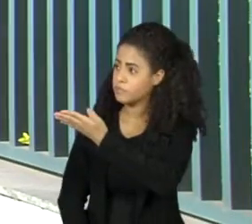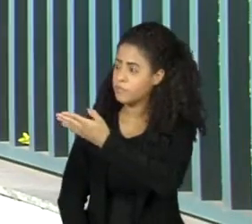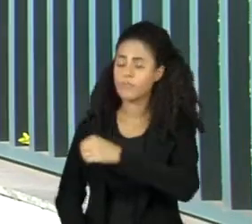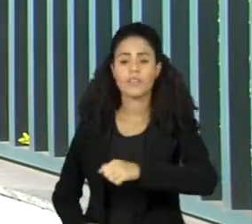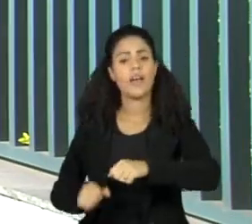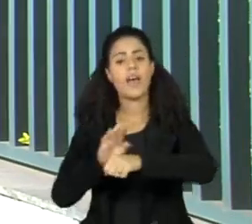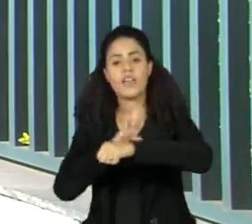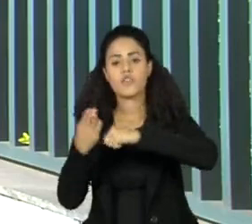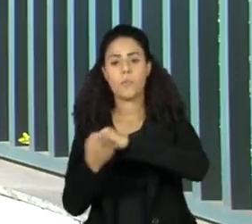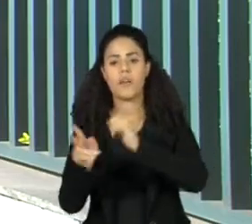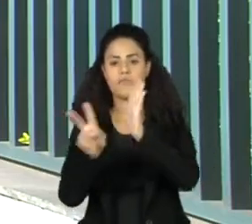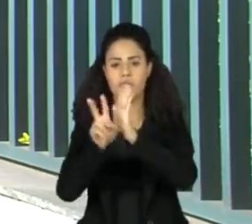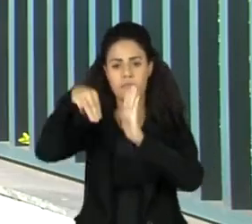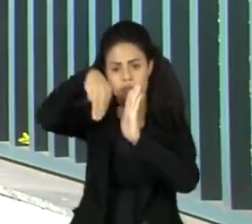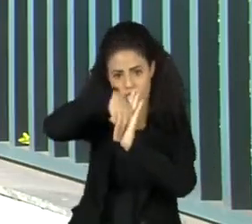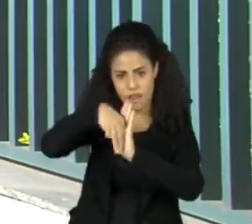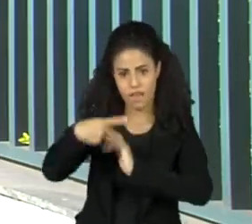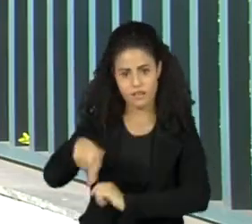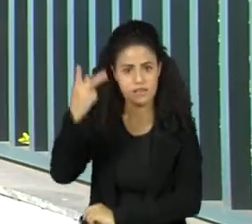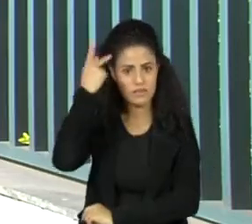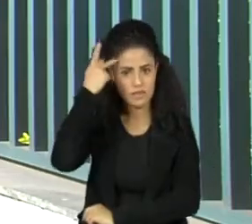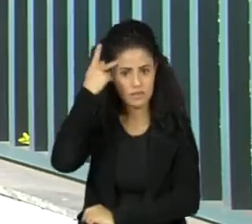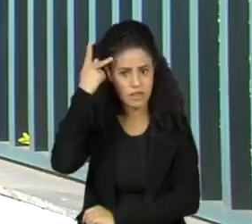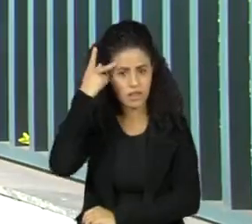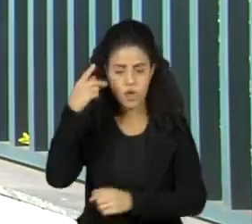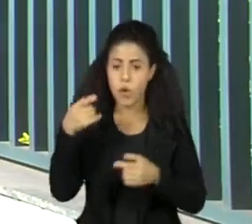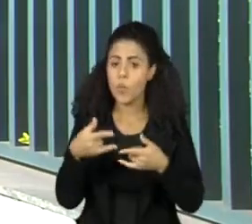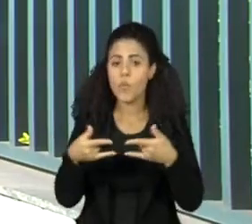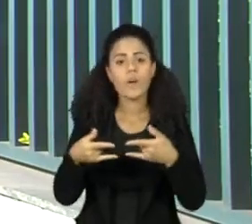Mariana, aqui em São Paulo. Os ingressos são